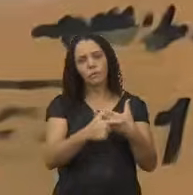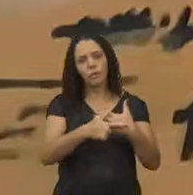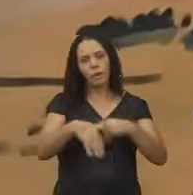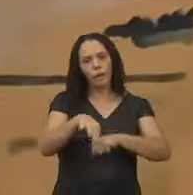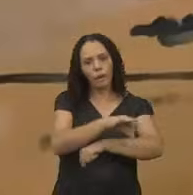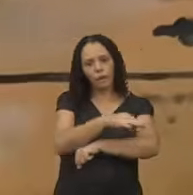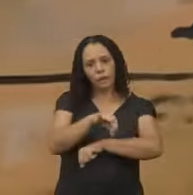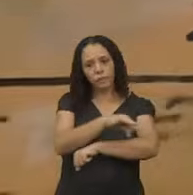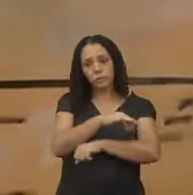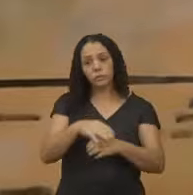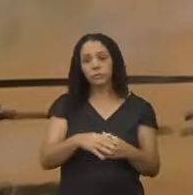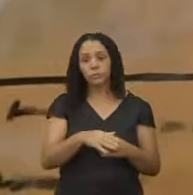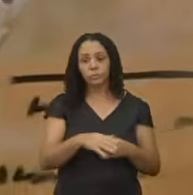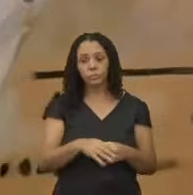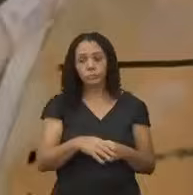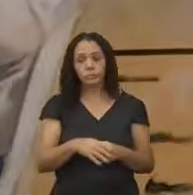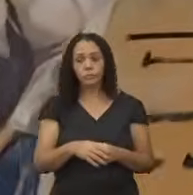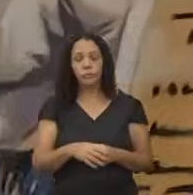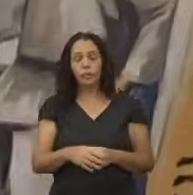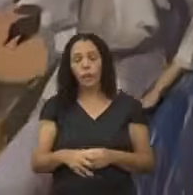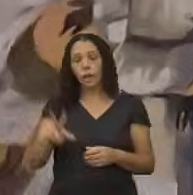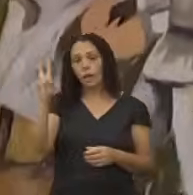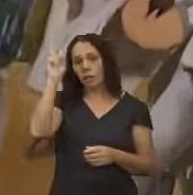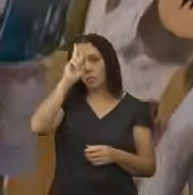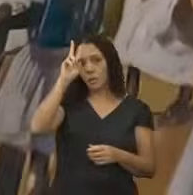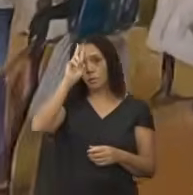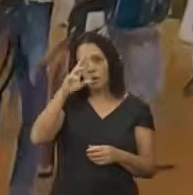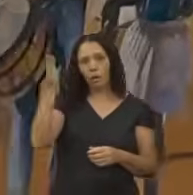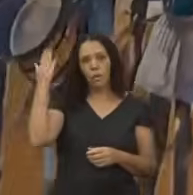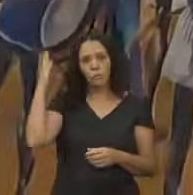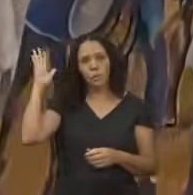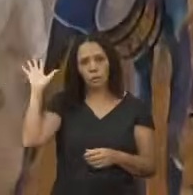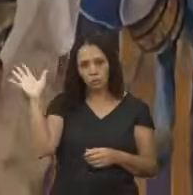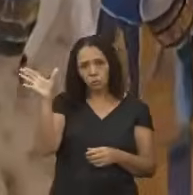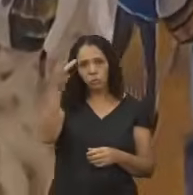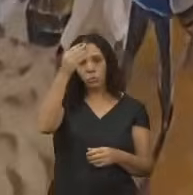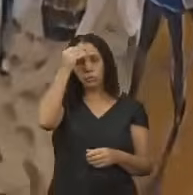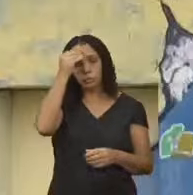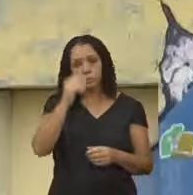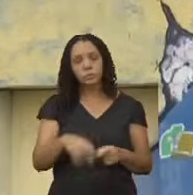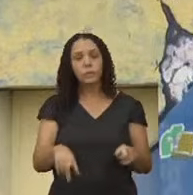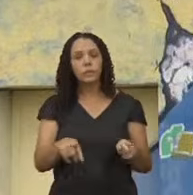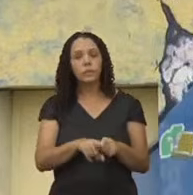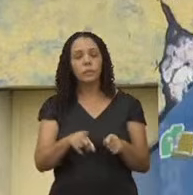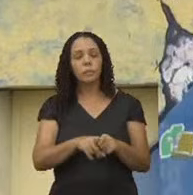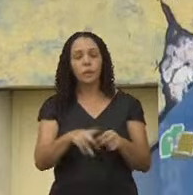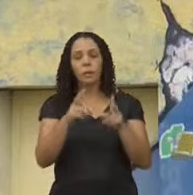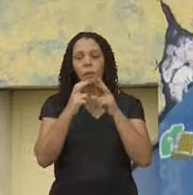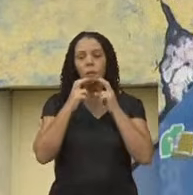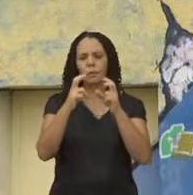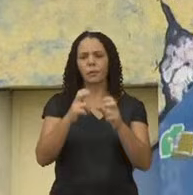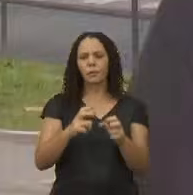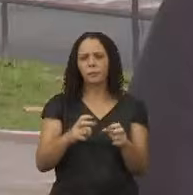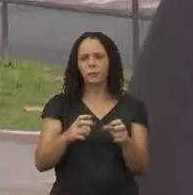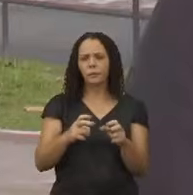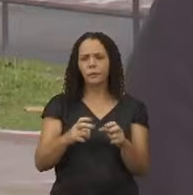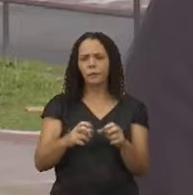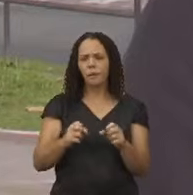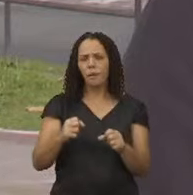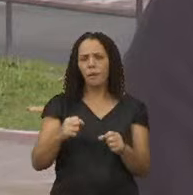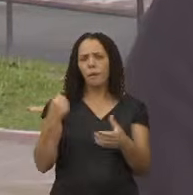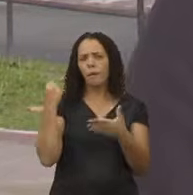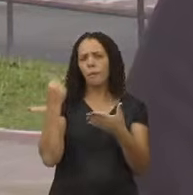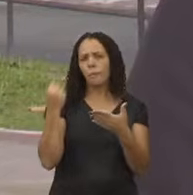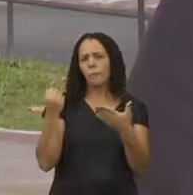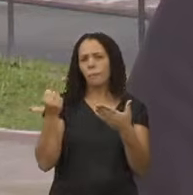arquitetônica. De um lado, o resgate da memória e do passado. Do outro, o grito de protesto que ecoa nas paredes. O muralismo